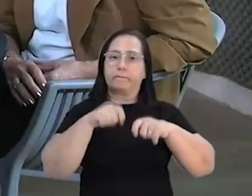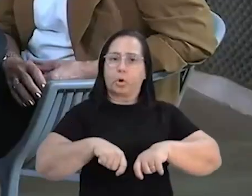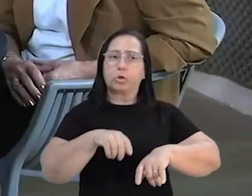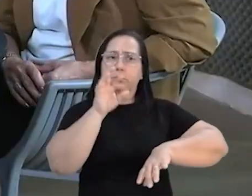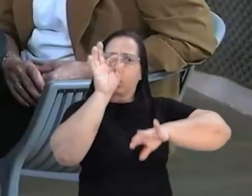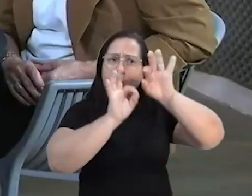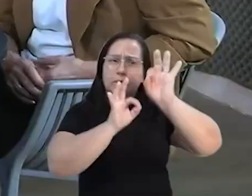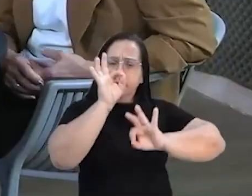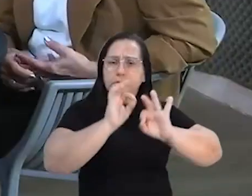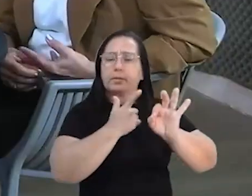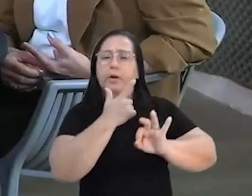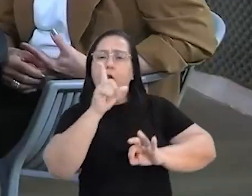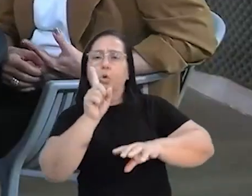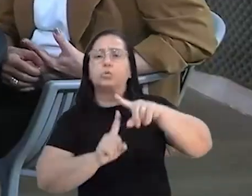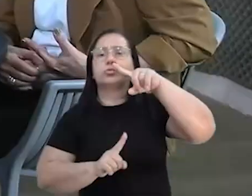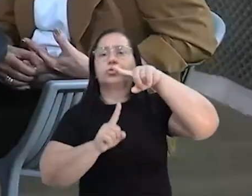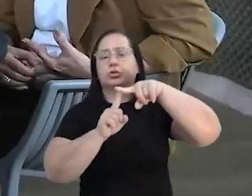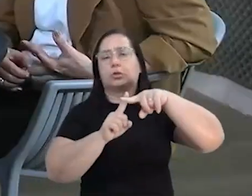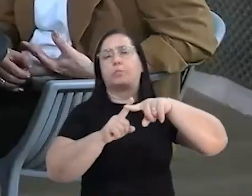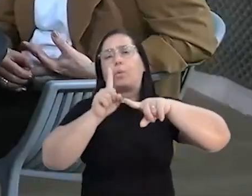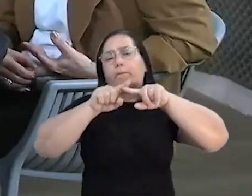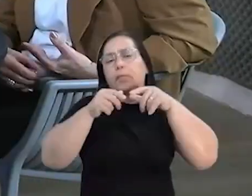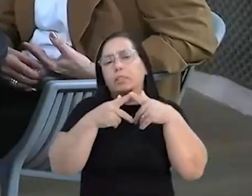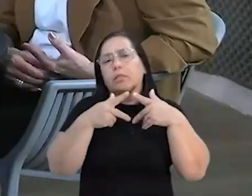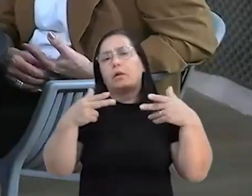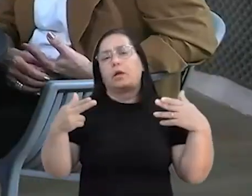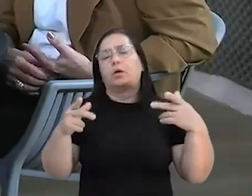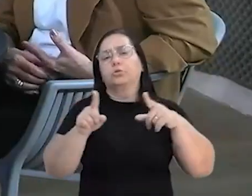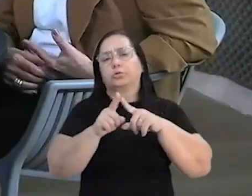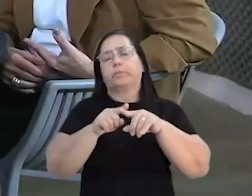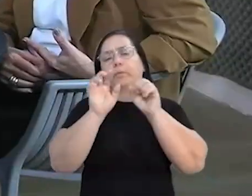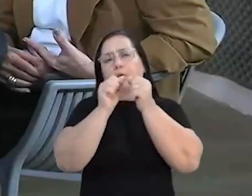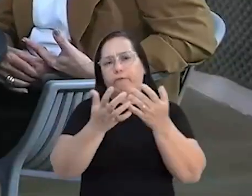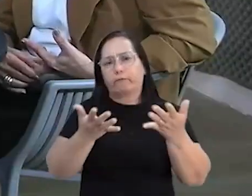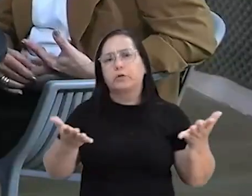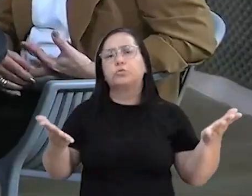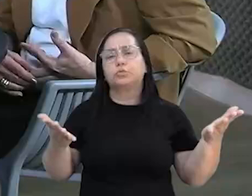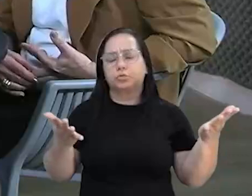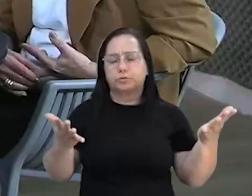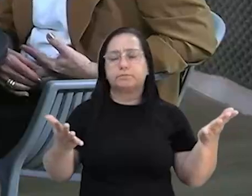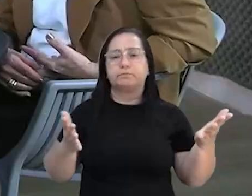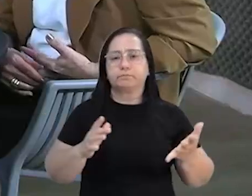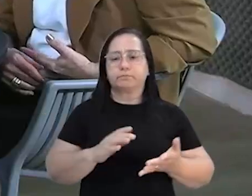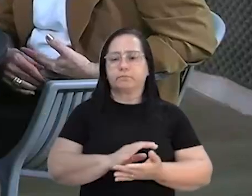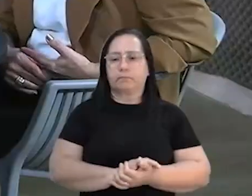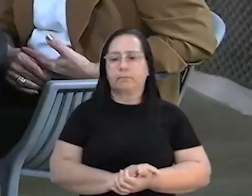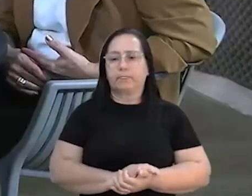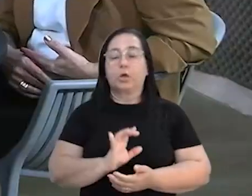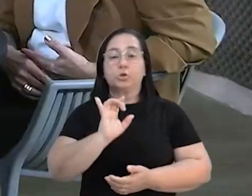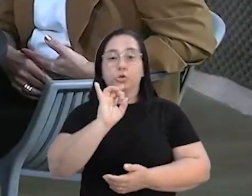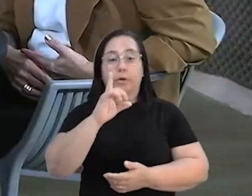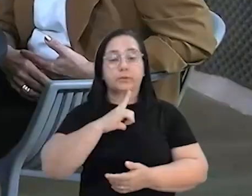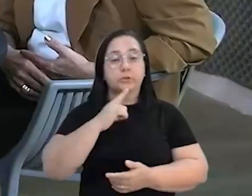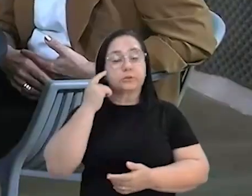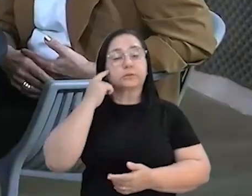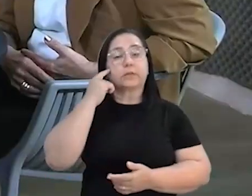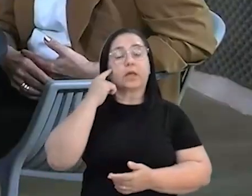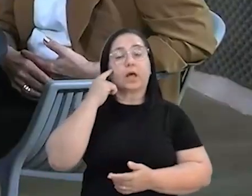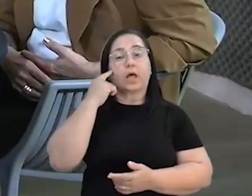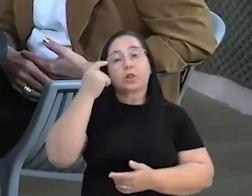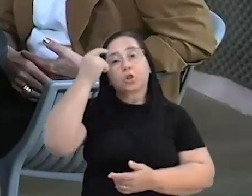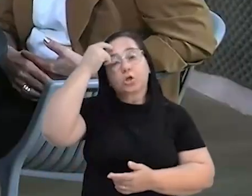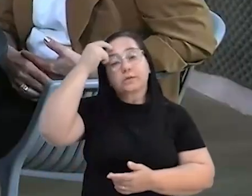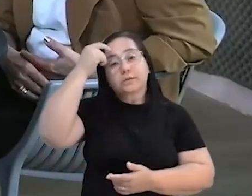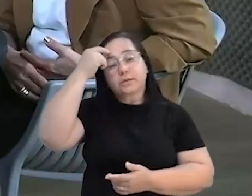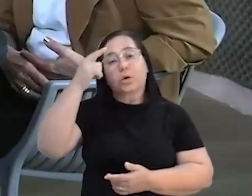desdobrar para outros tipos de superfície, de materiais, de eventos, enfim. Então, assim, só para a gente ter essa noção de que a gente